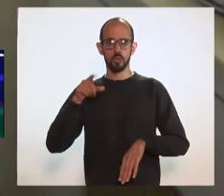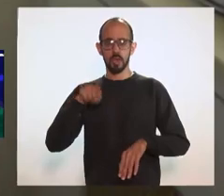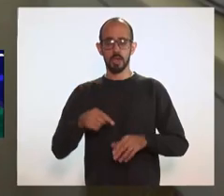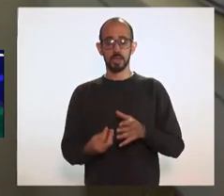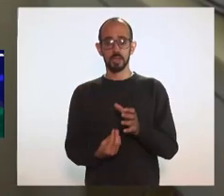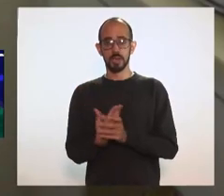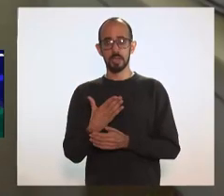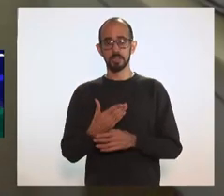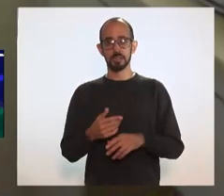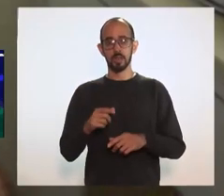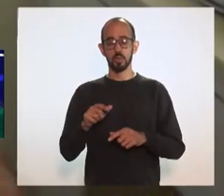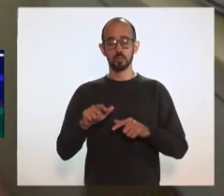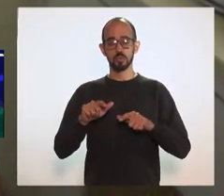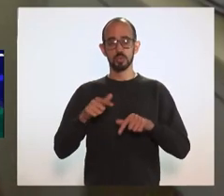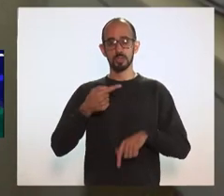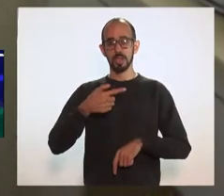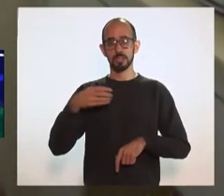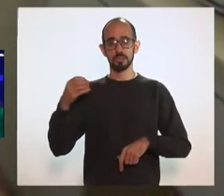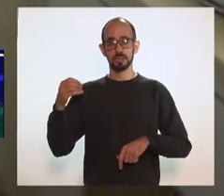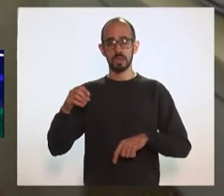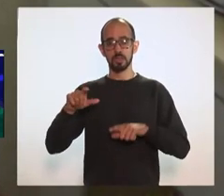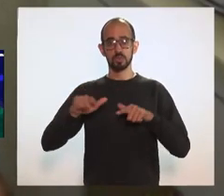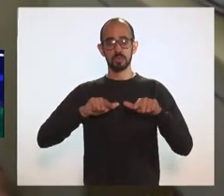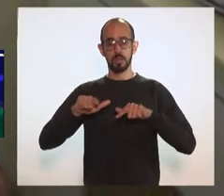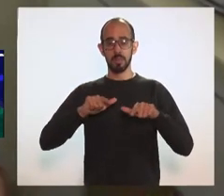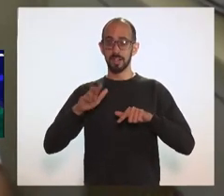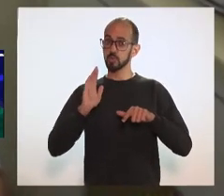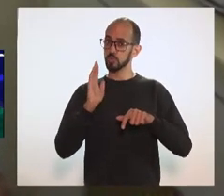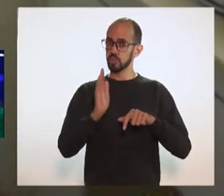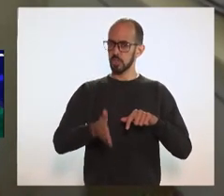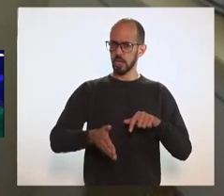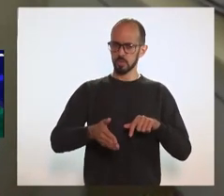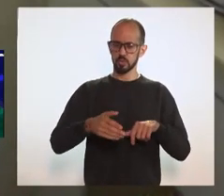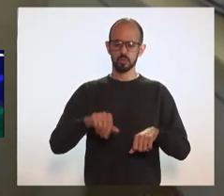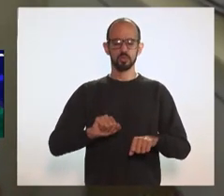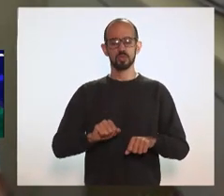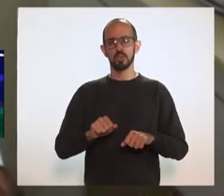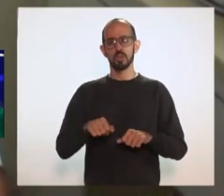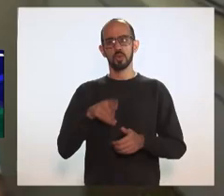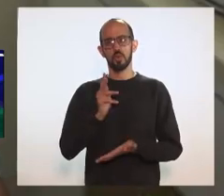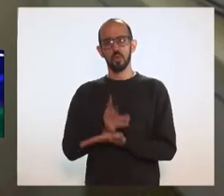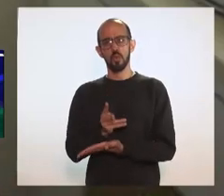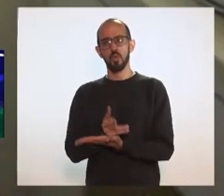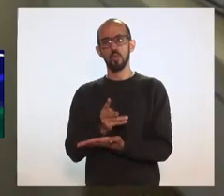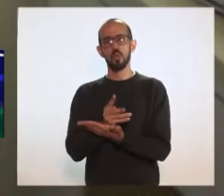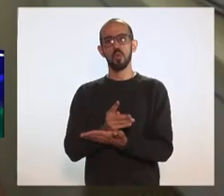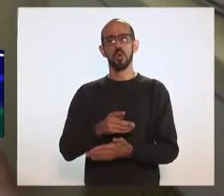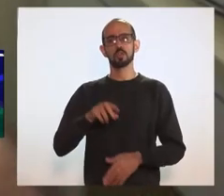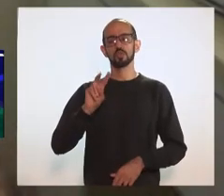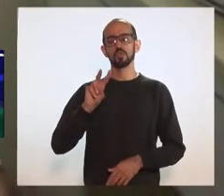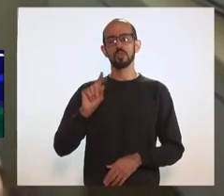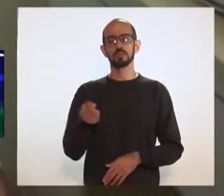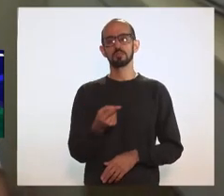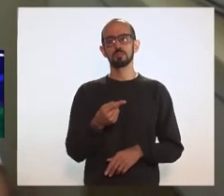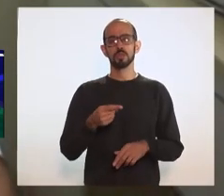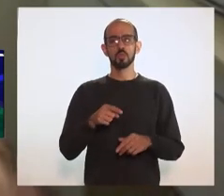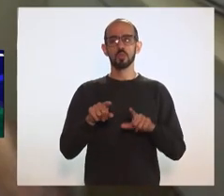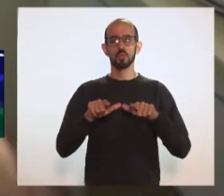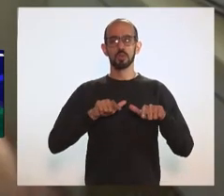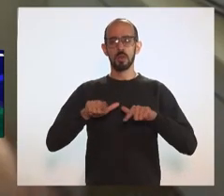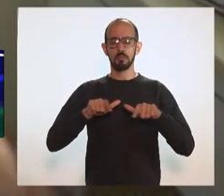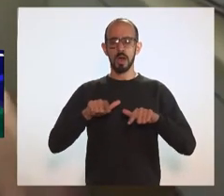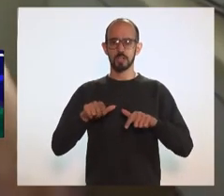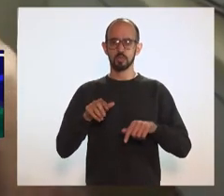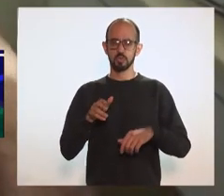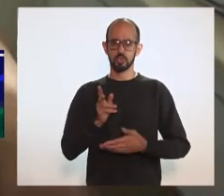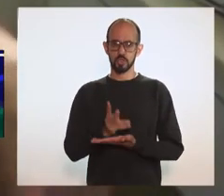700 empregos diretos. 4, manutenção de 2 mil empregos diretos e indiretos. 5,